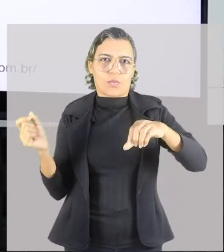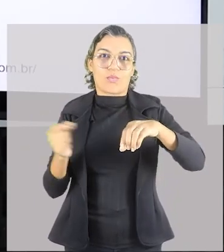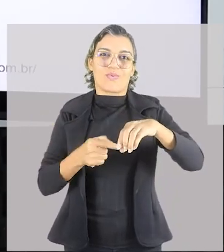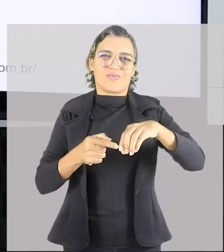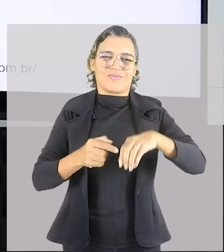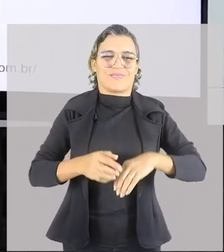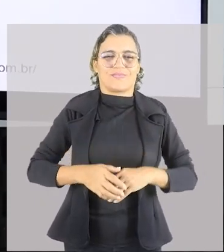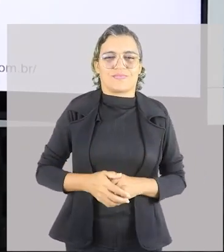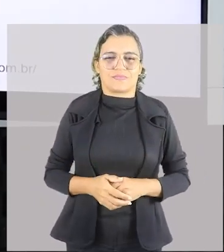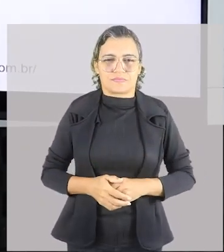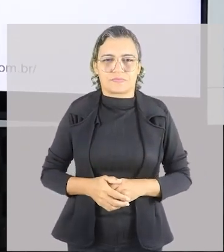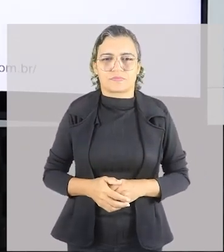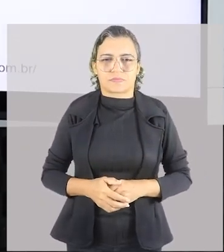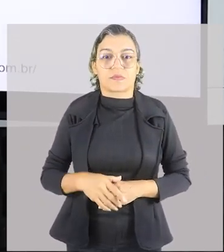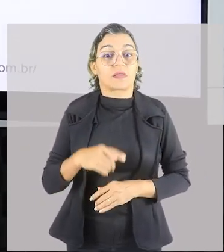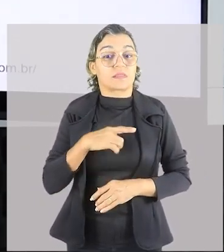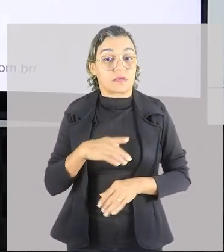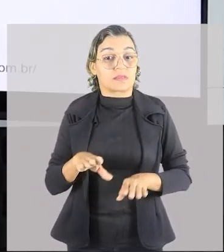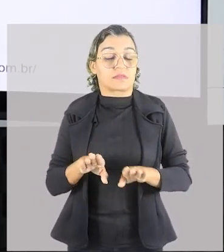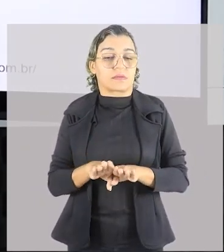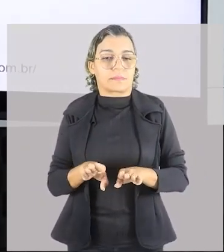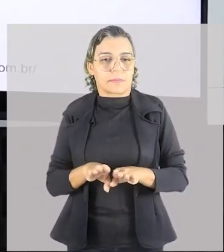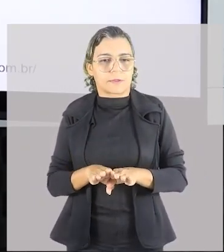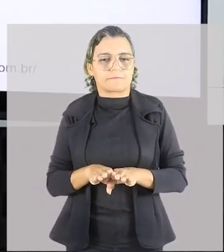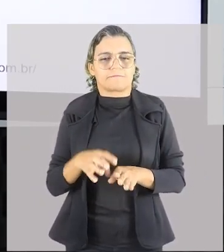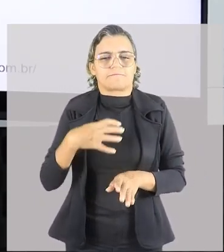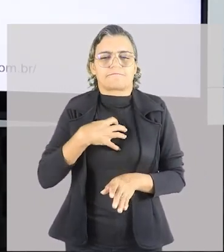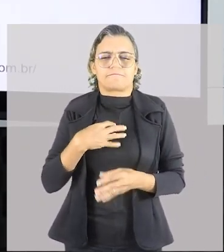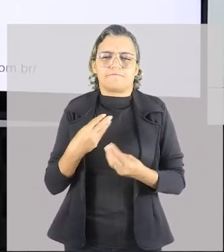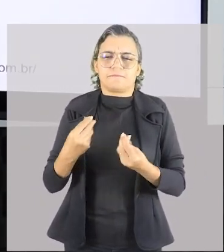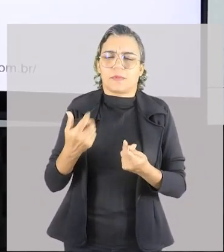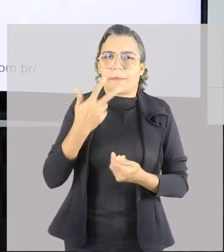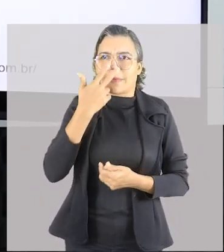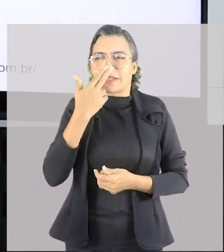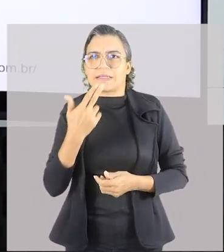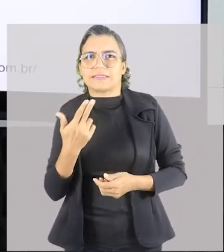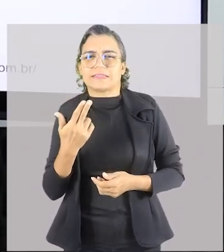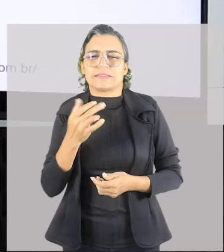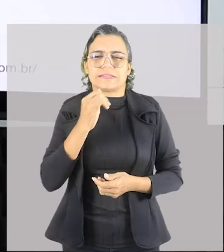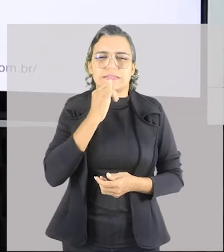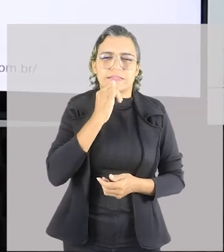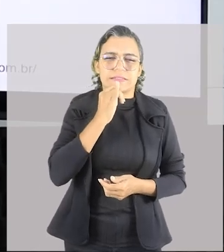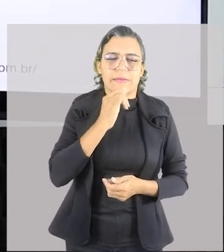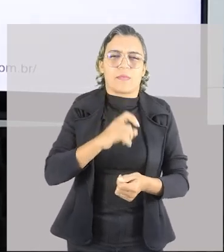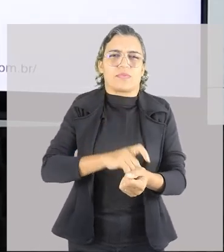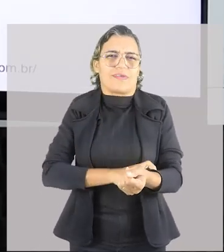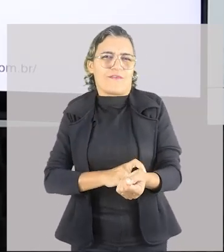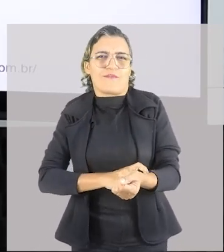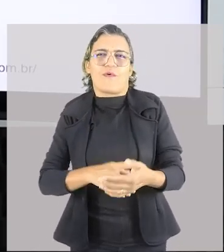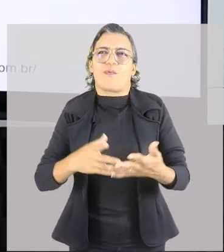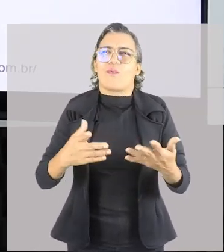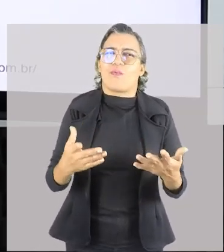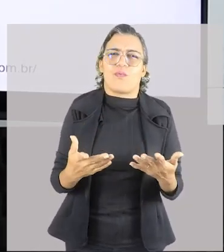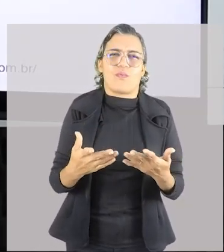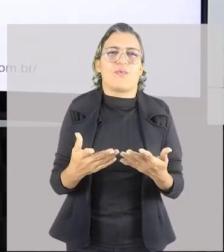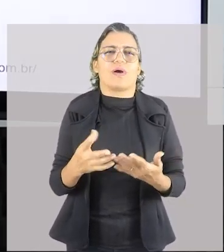beleza? Ele tem a sensação de tensão, porque a